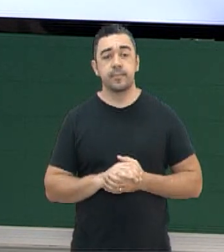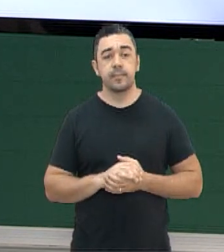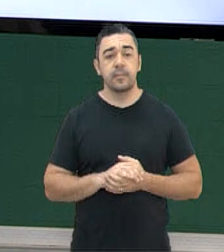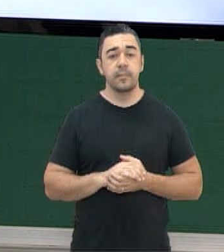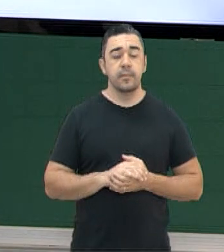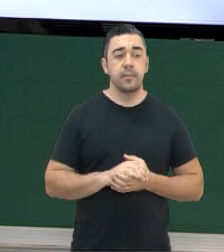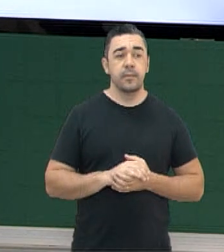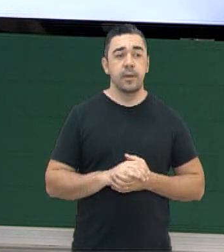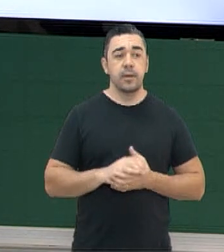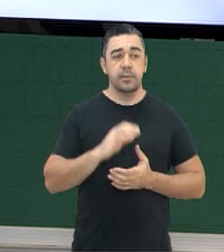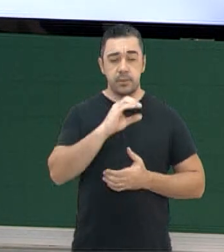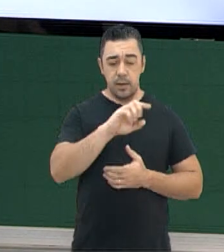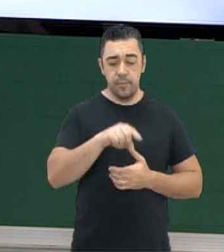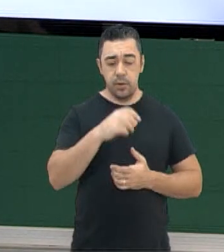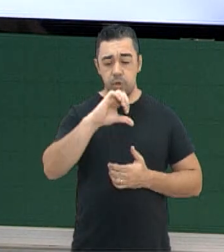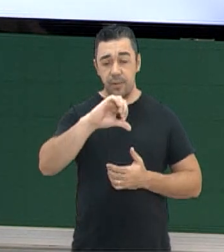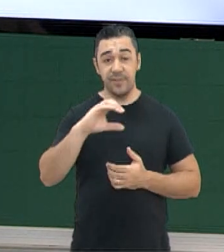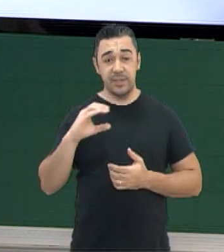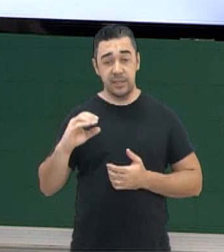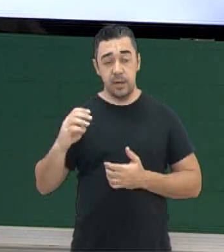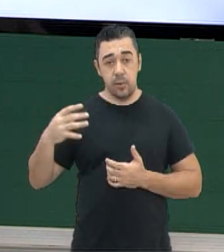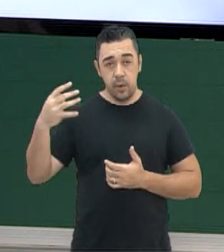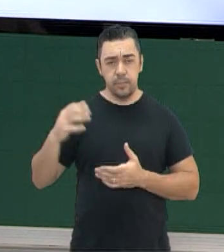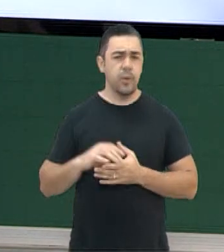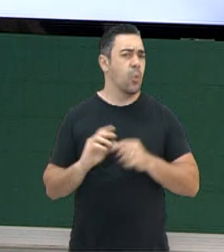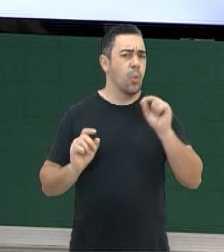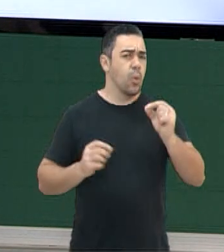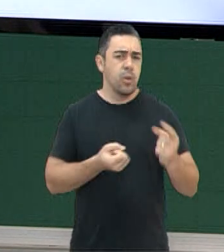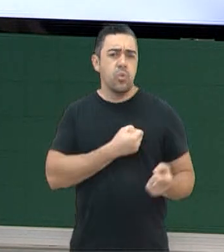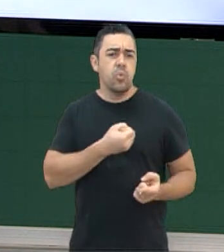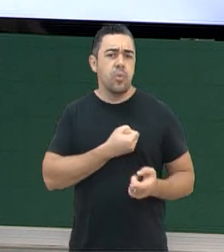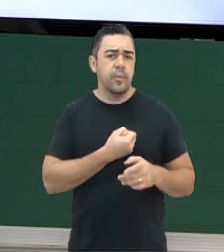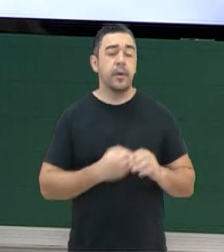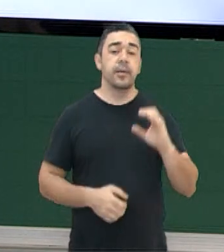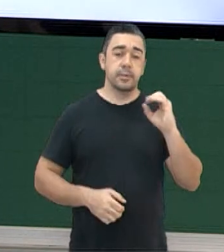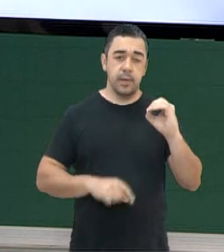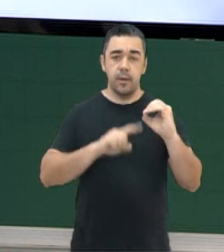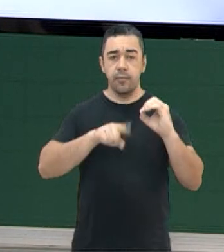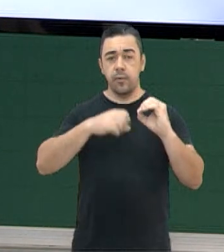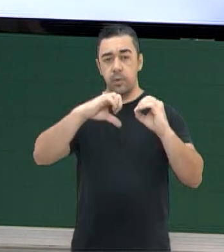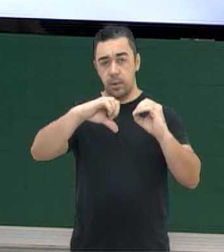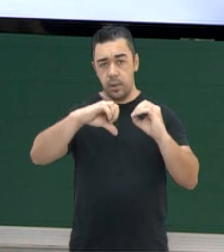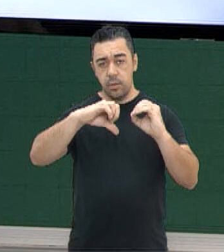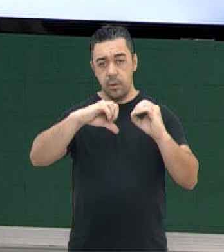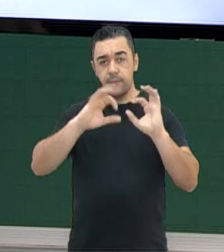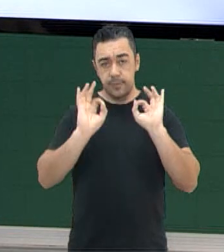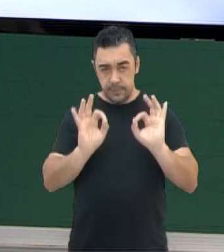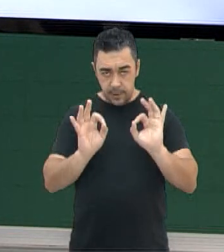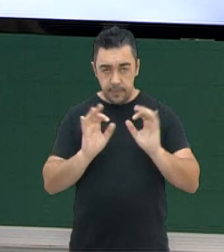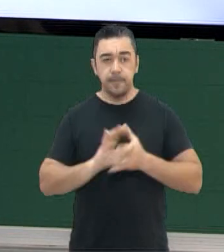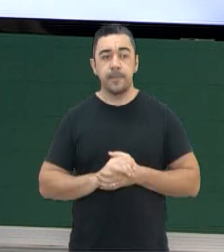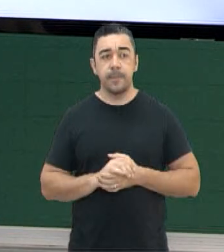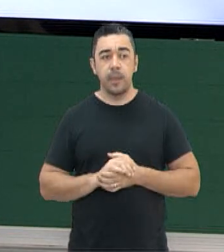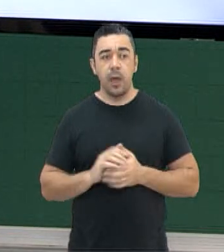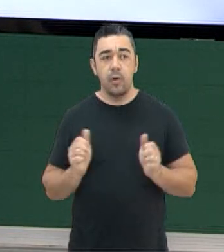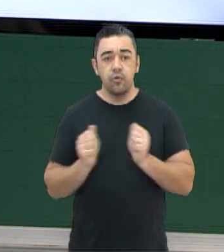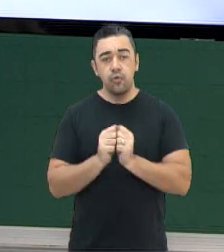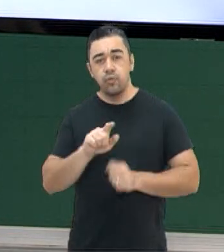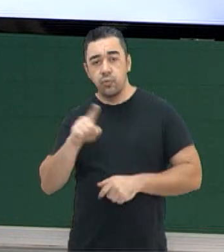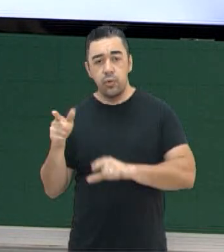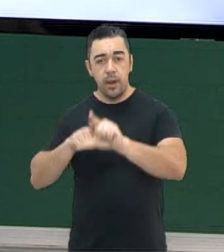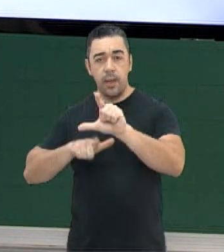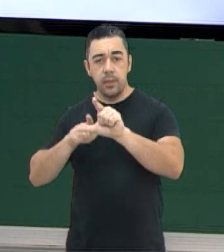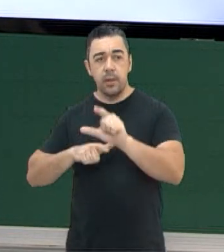0,9c na quarta. Quem que é o coeficiente? Quem que está acompanhando a letra? 0,9. Quem que é a parte